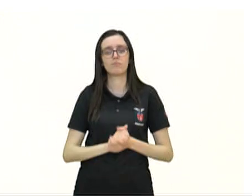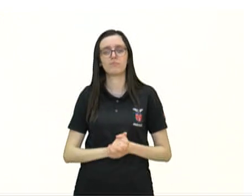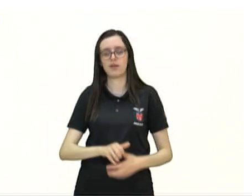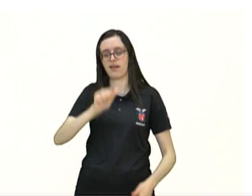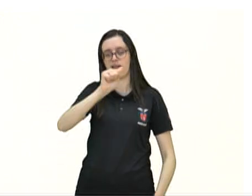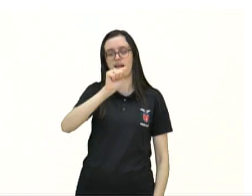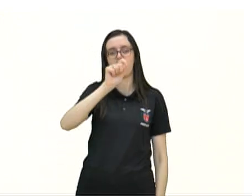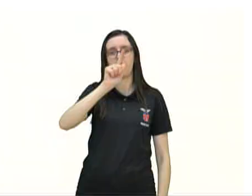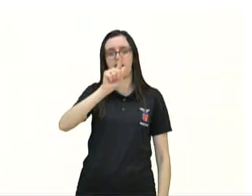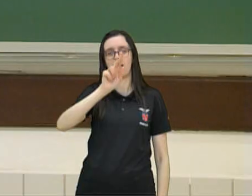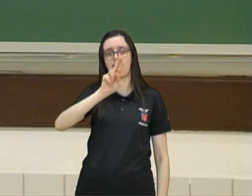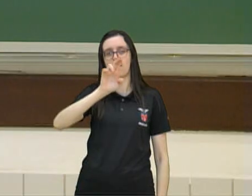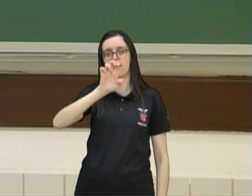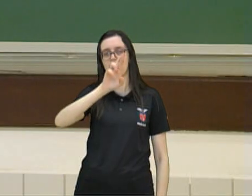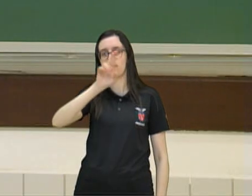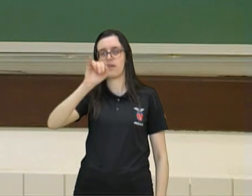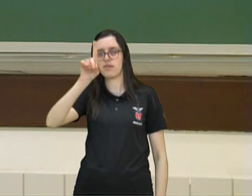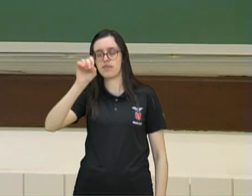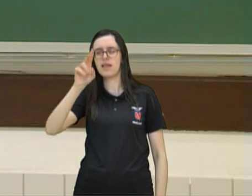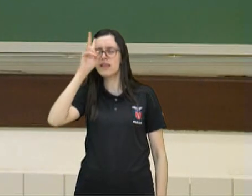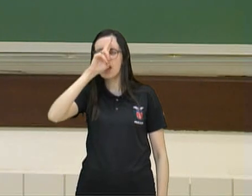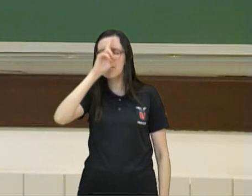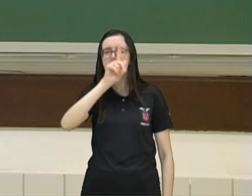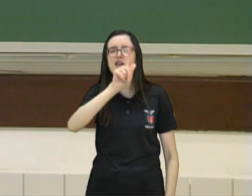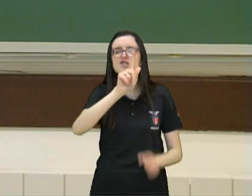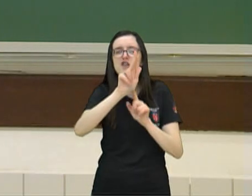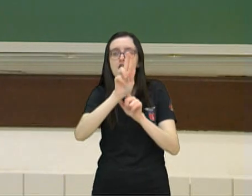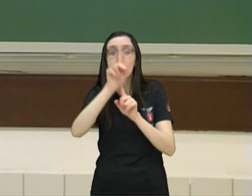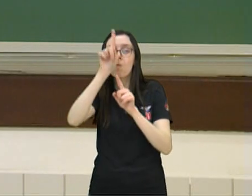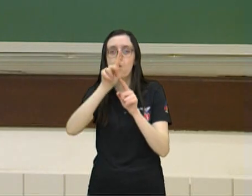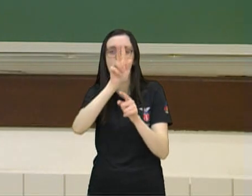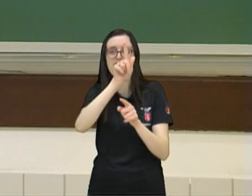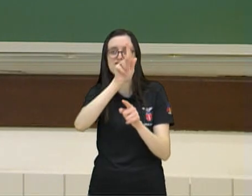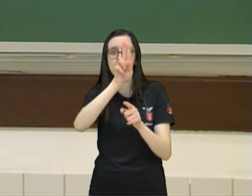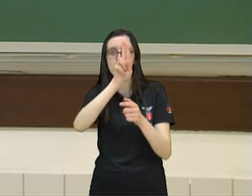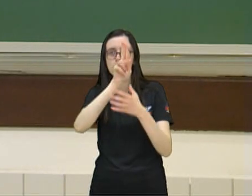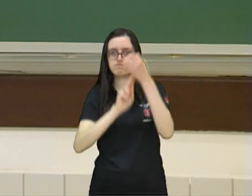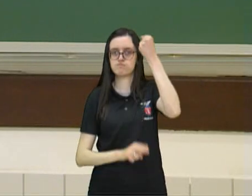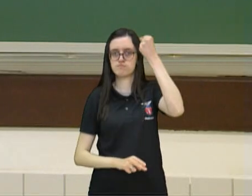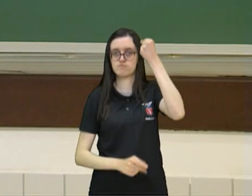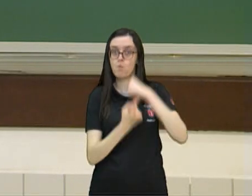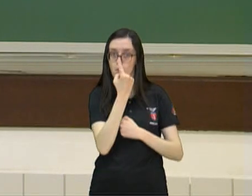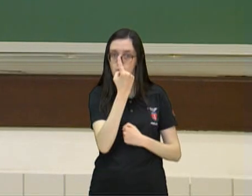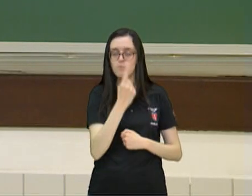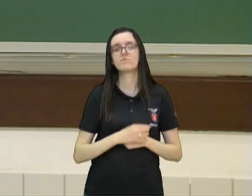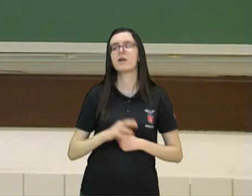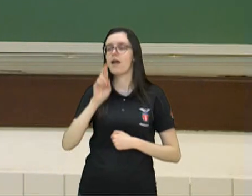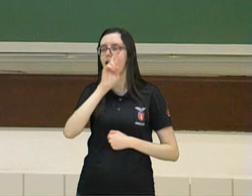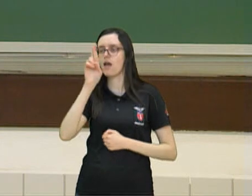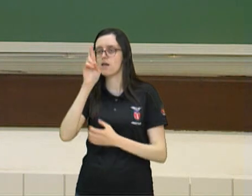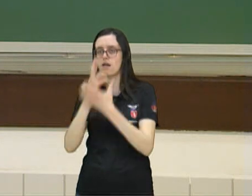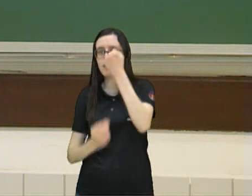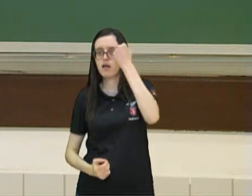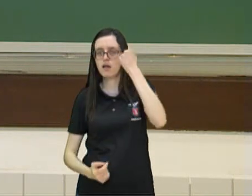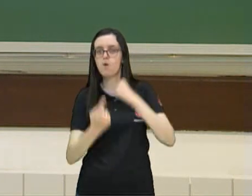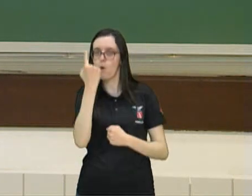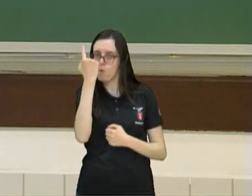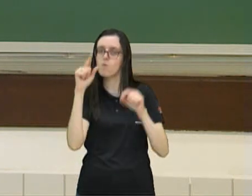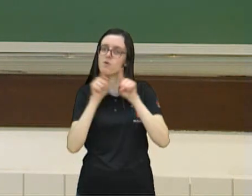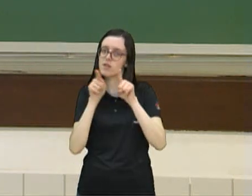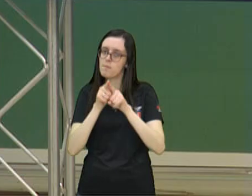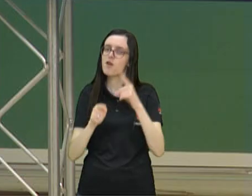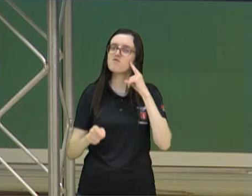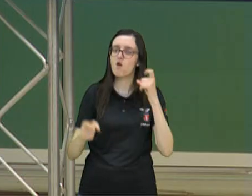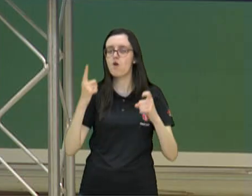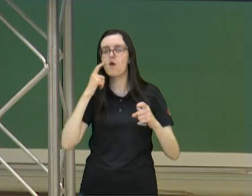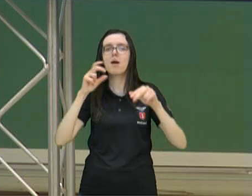Aguerrido, lembram? O G e o U ali vai formar um único som. Os 2 R's formam também um único som. Por isso que eu